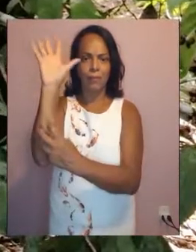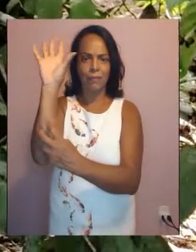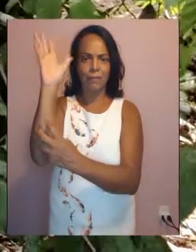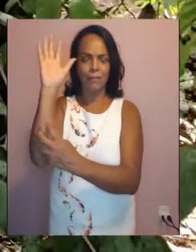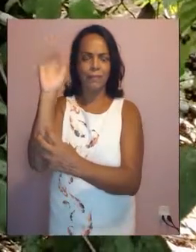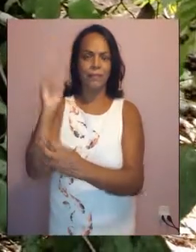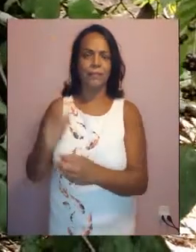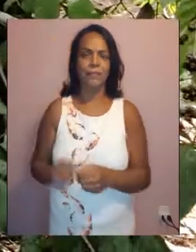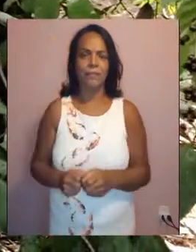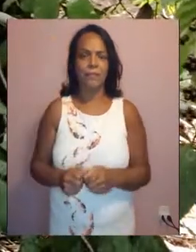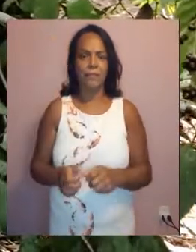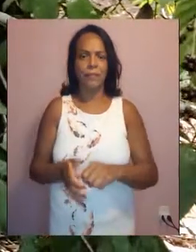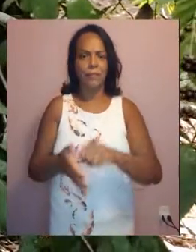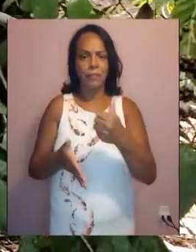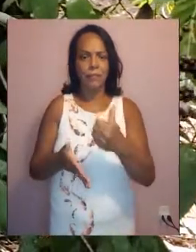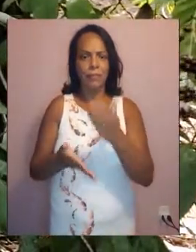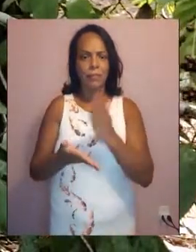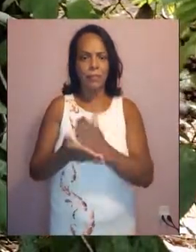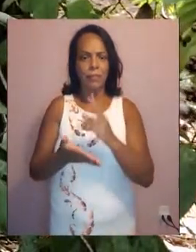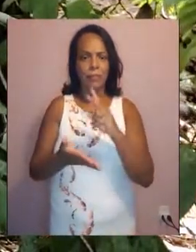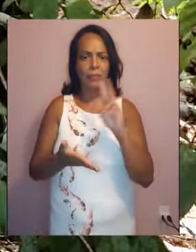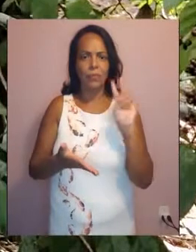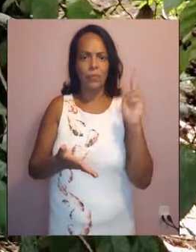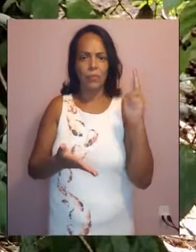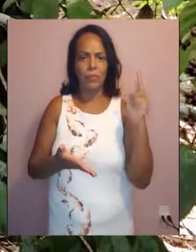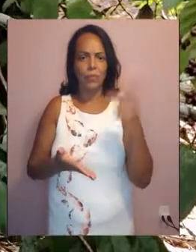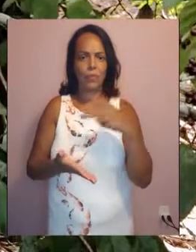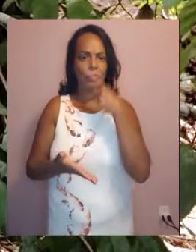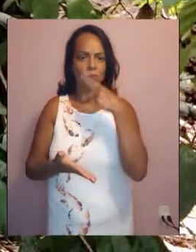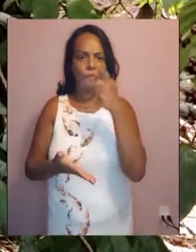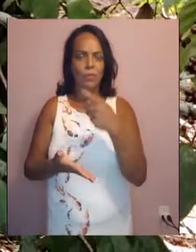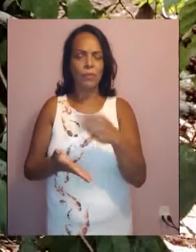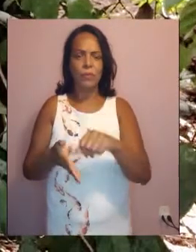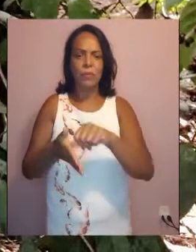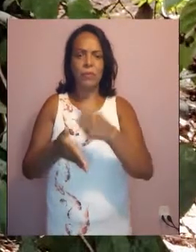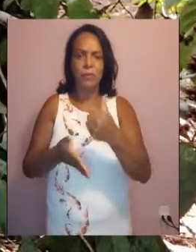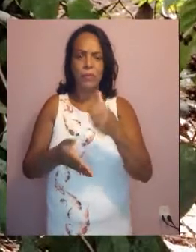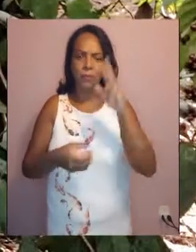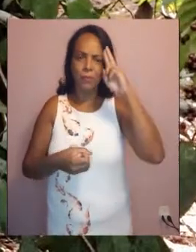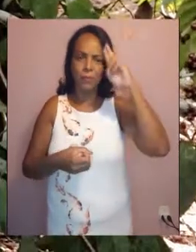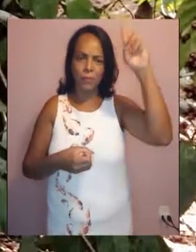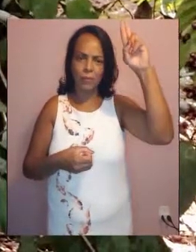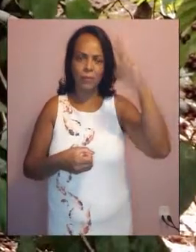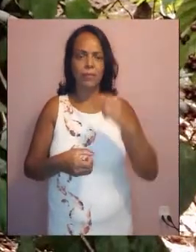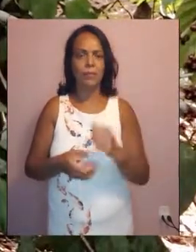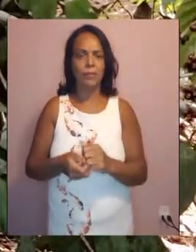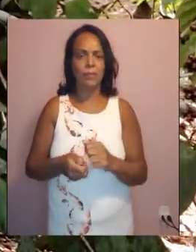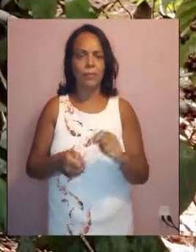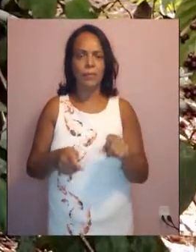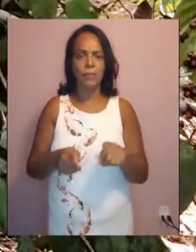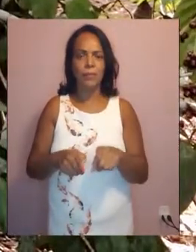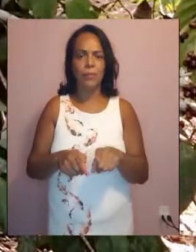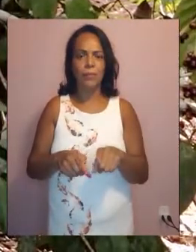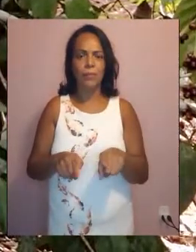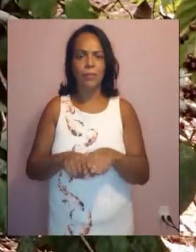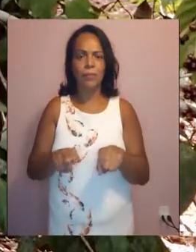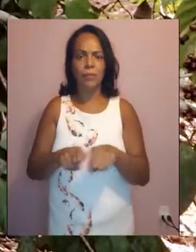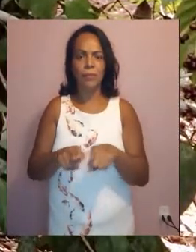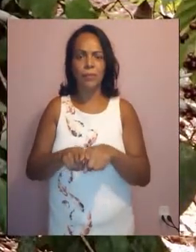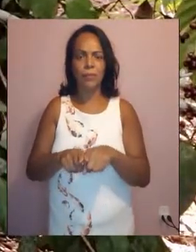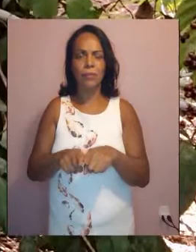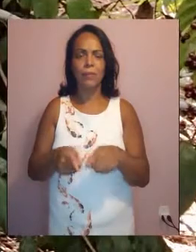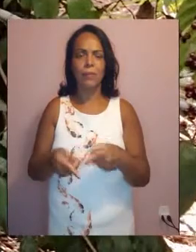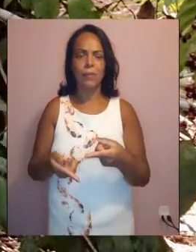patrão e até de como foi que ele, né, conseguiu então aprender um